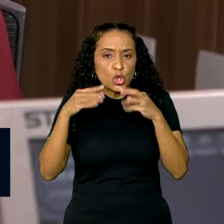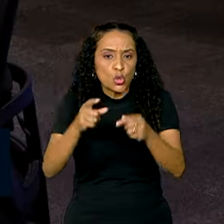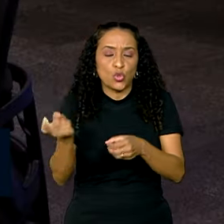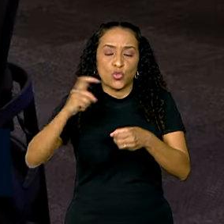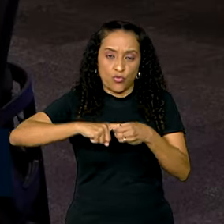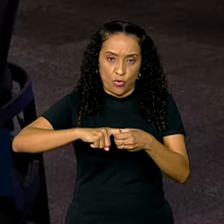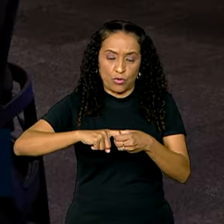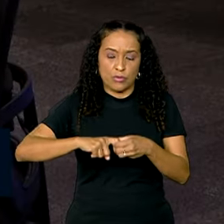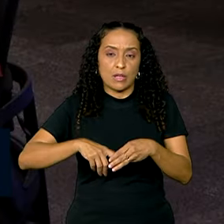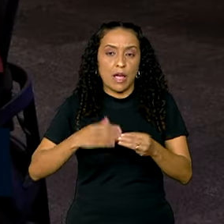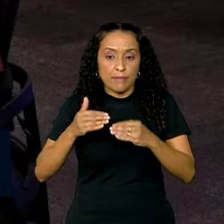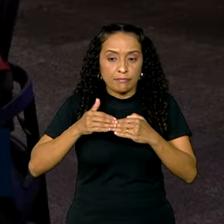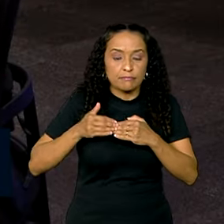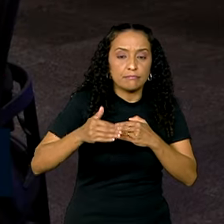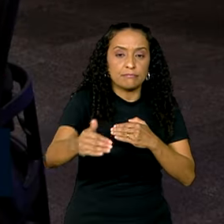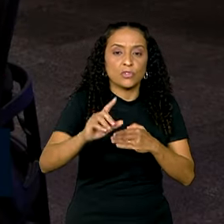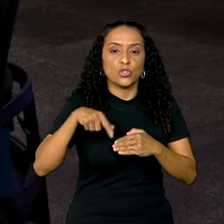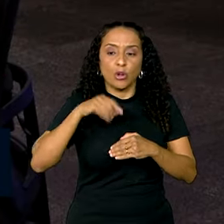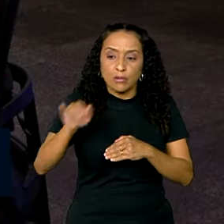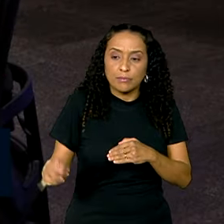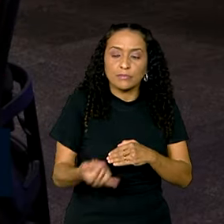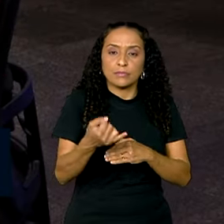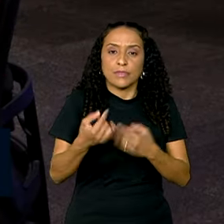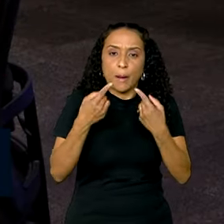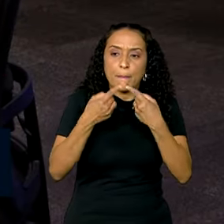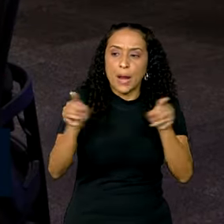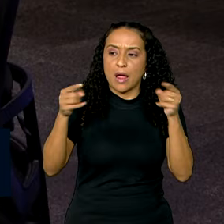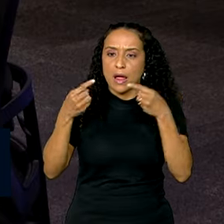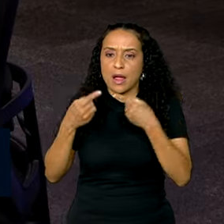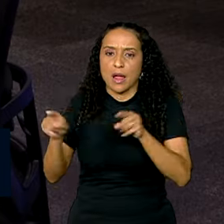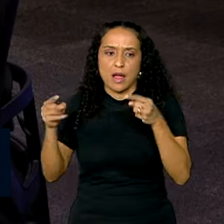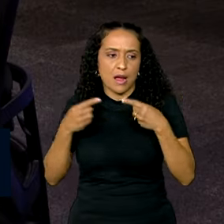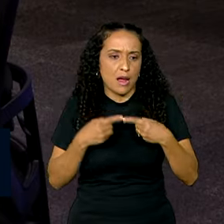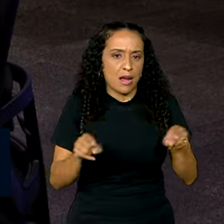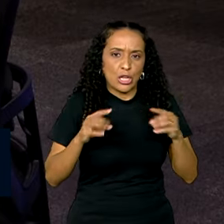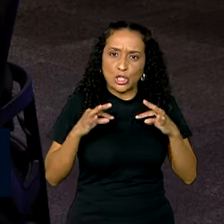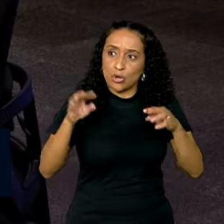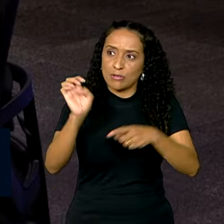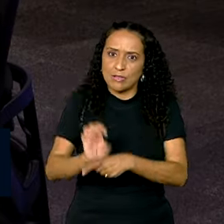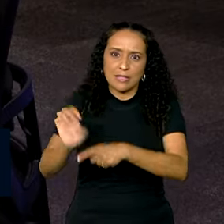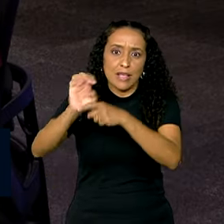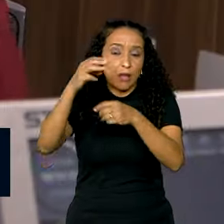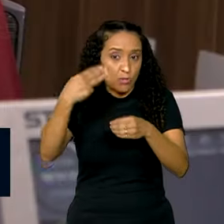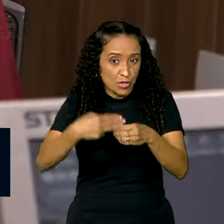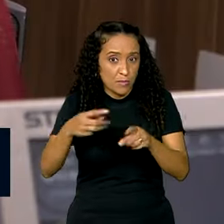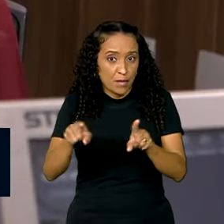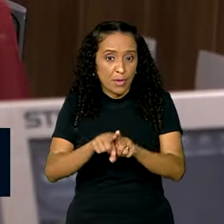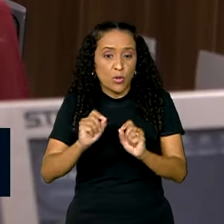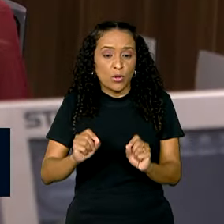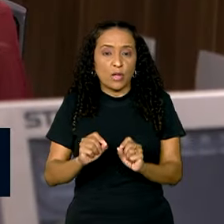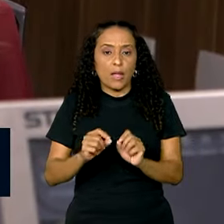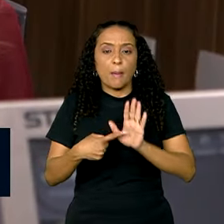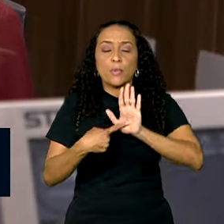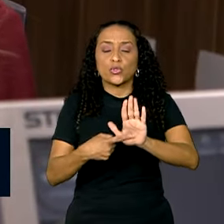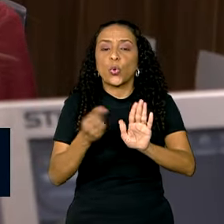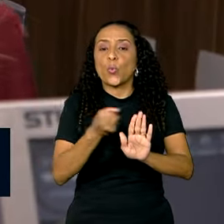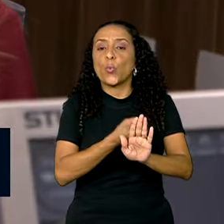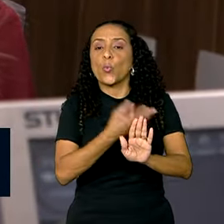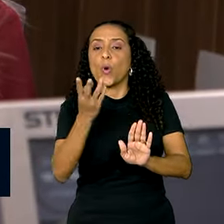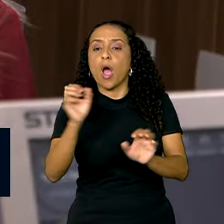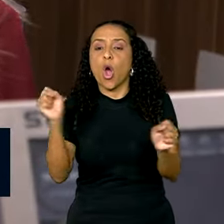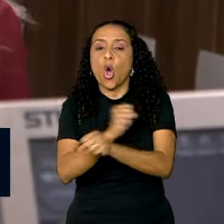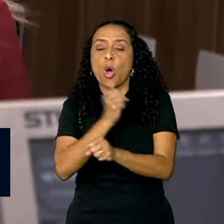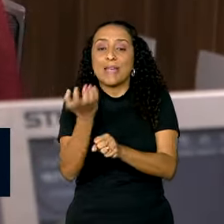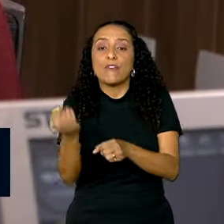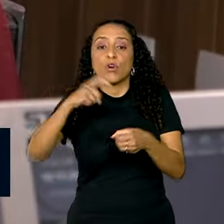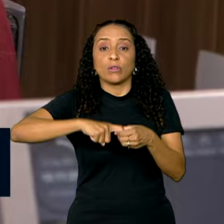retomada e a partir daí a gente oportunizou abrimos para Tod para todos os estados e municípios indicarem quais obras eles